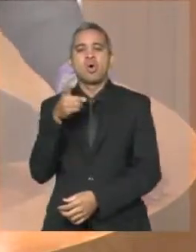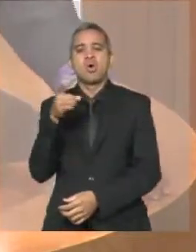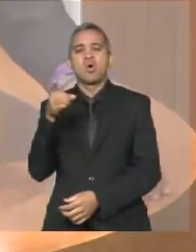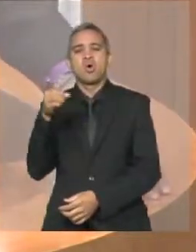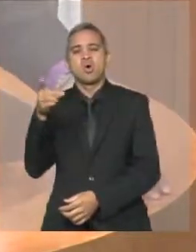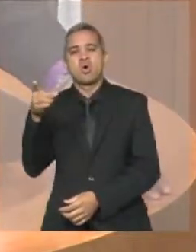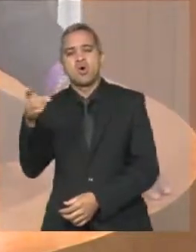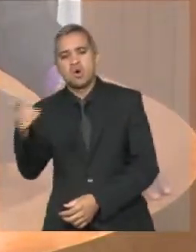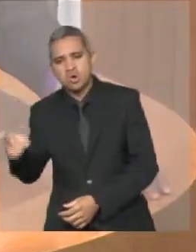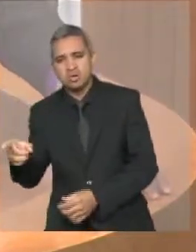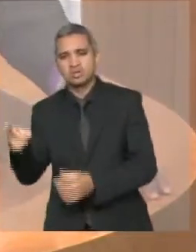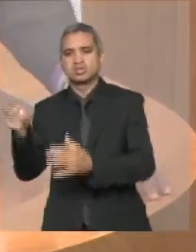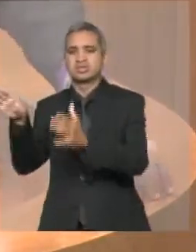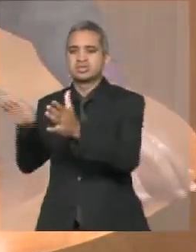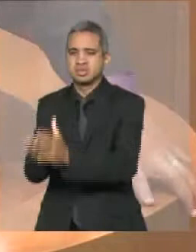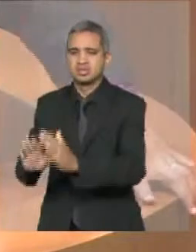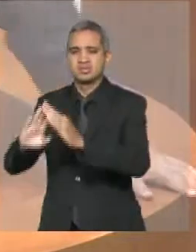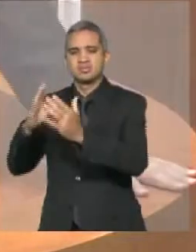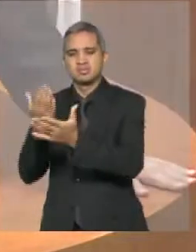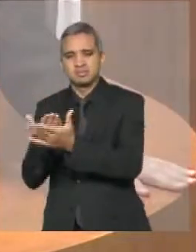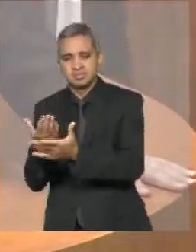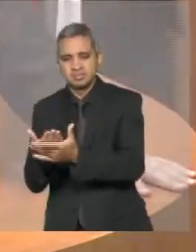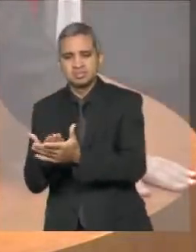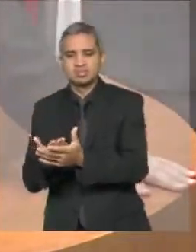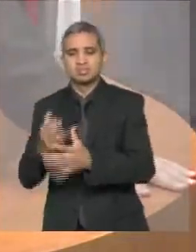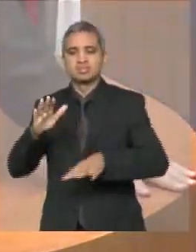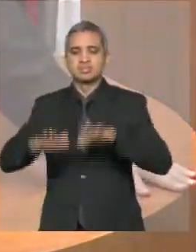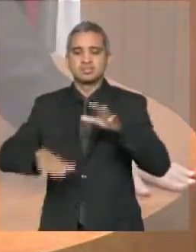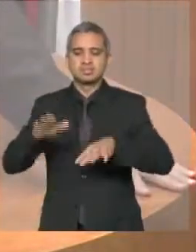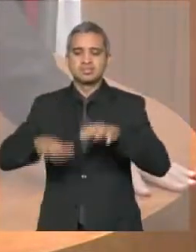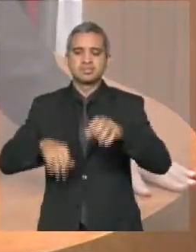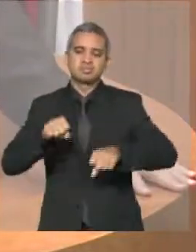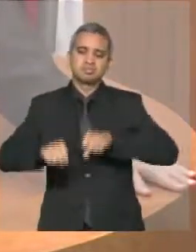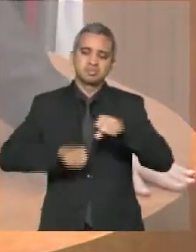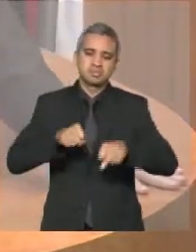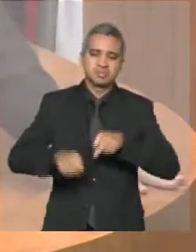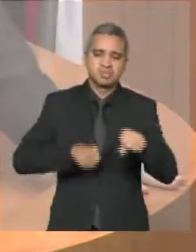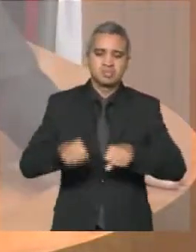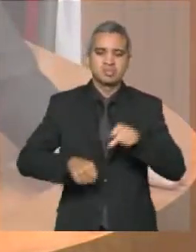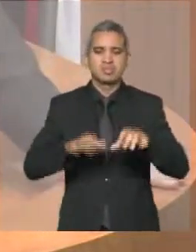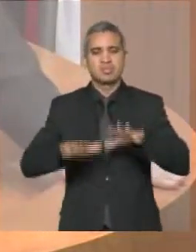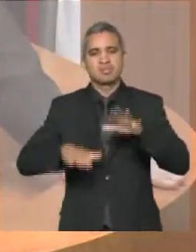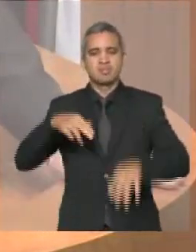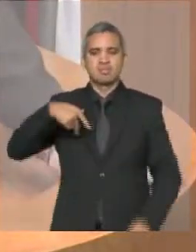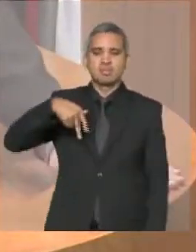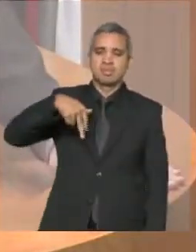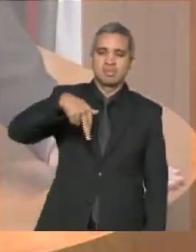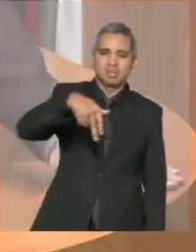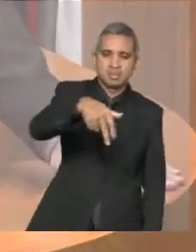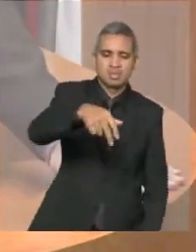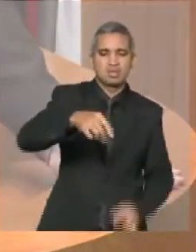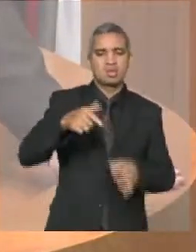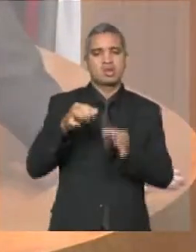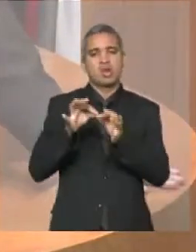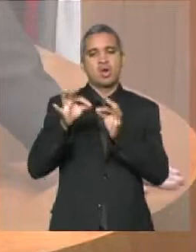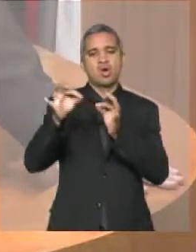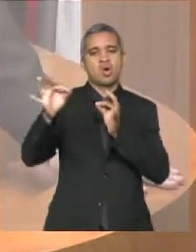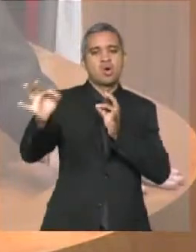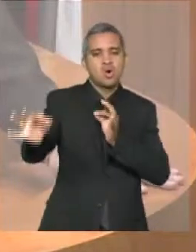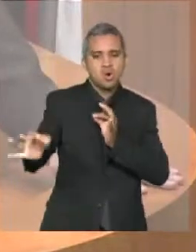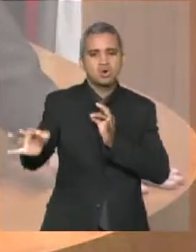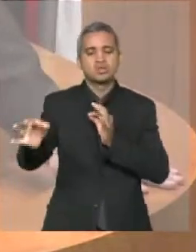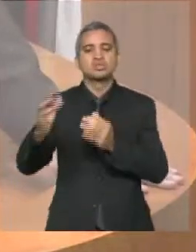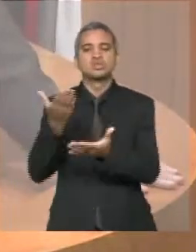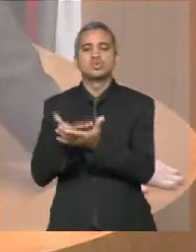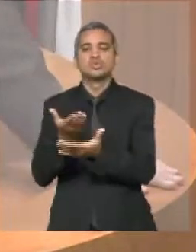próprio cansaço do aluno, e a maioria das vezes de bicicleta, a pé, para ir para outra escola para ter acesso ao ensino